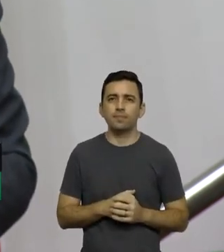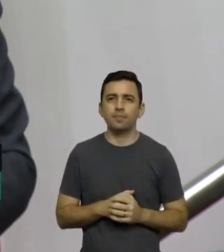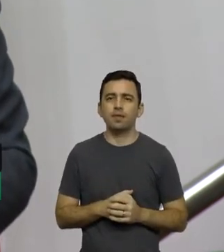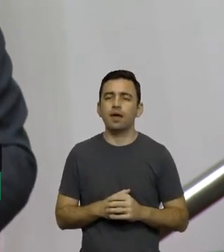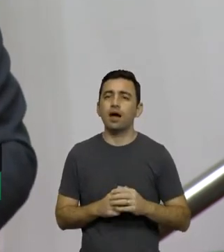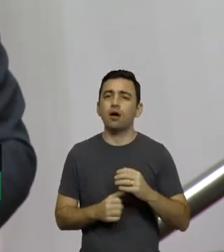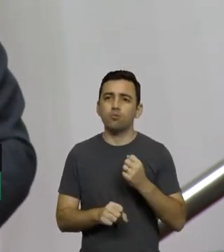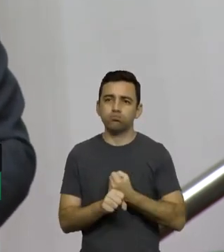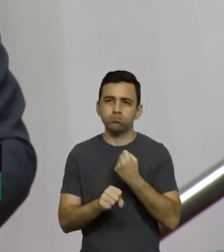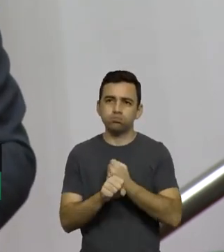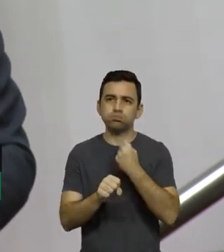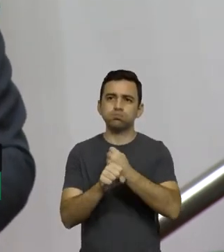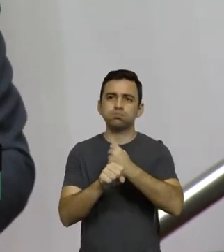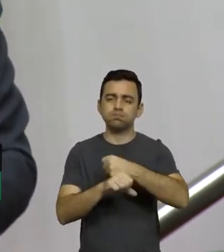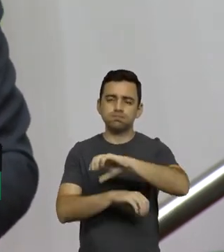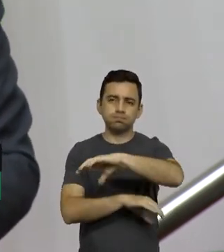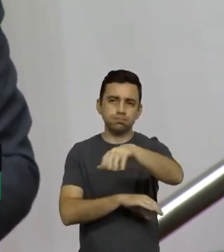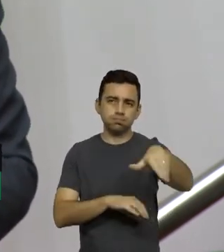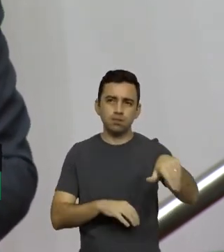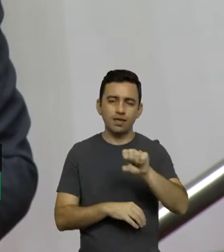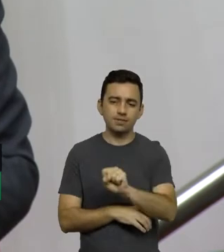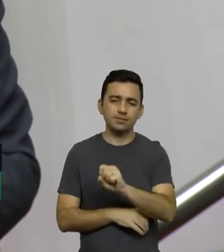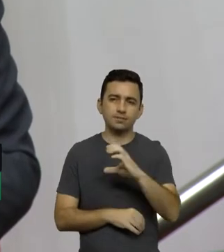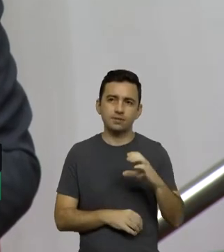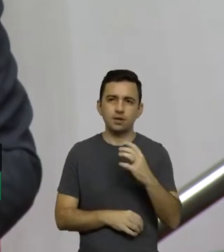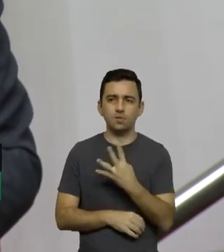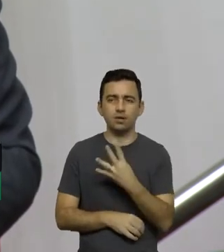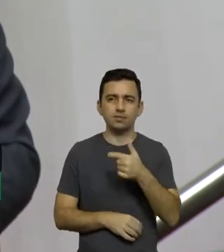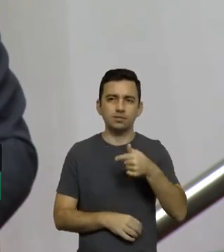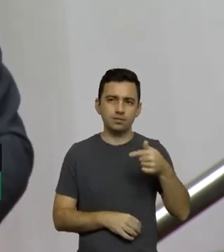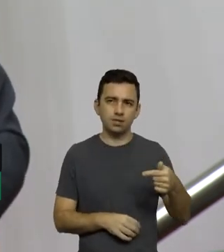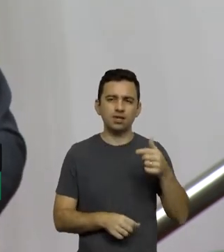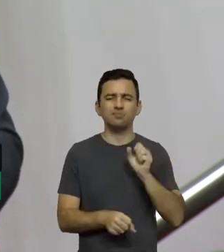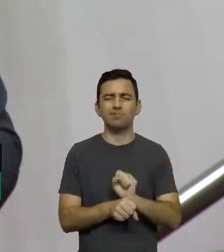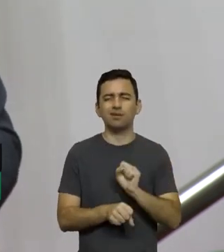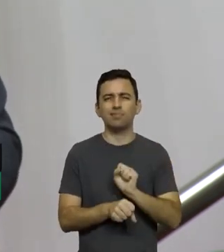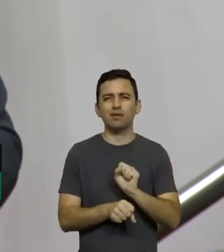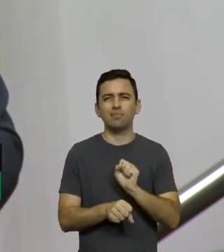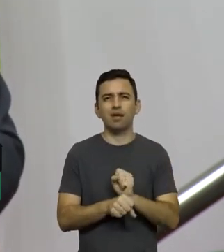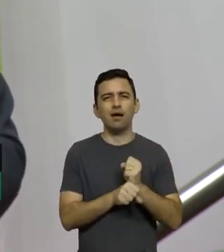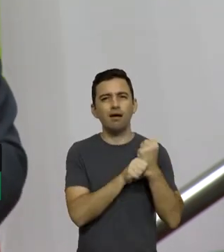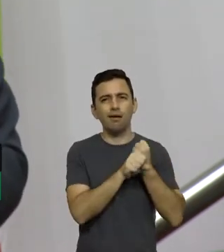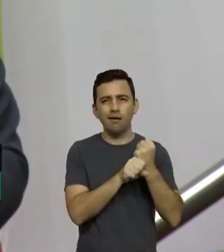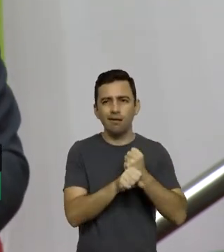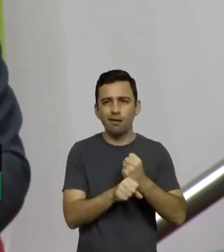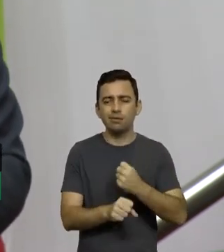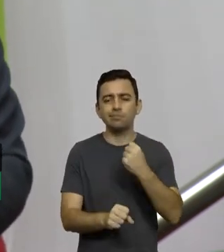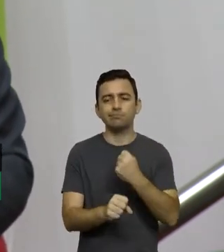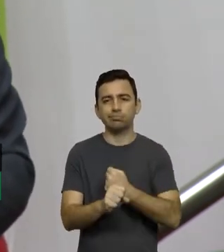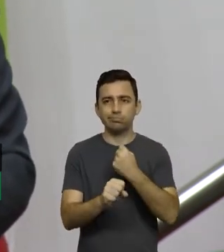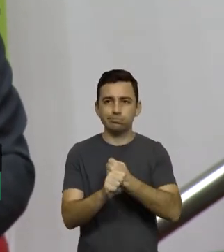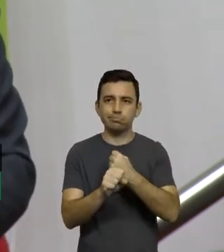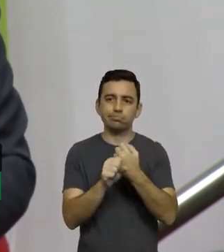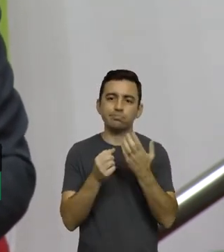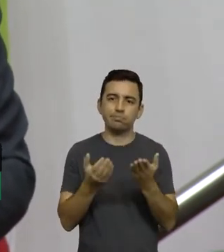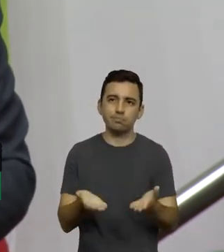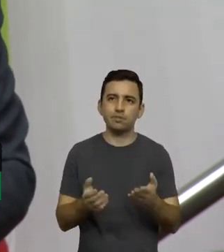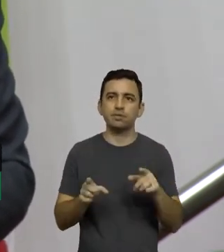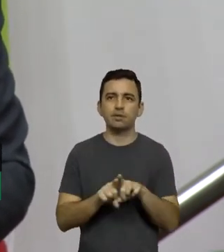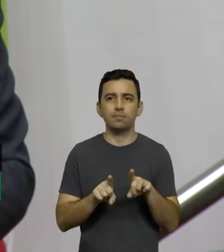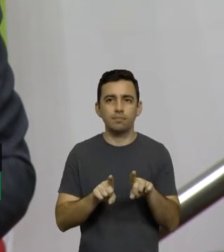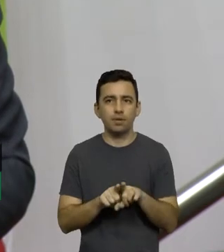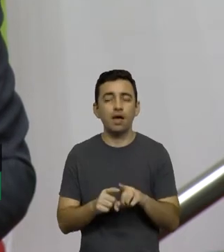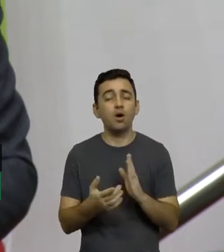de contorno da SC-477, uma obra importante, aguardada há muitos anos neste município, além de algumas demandas na área da